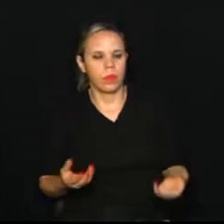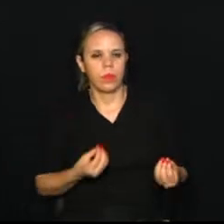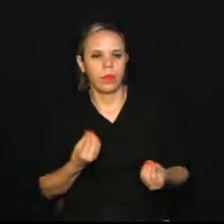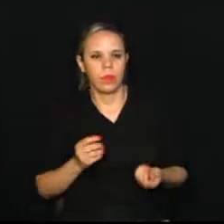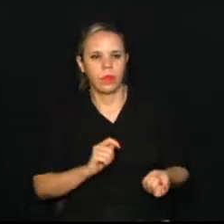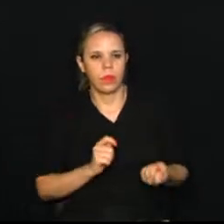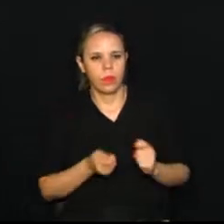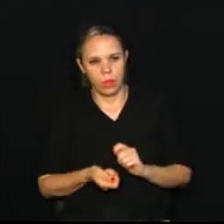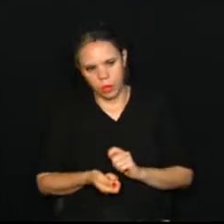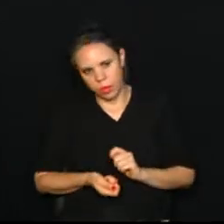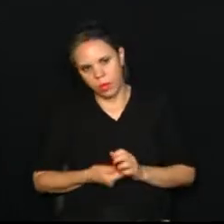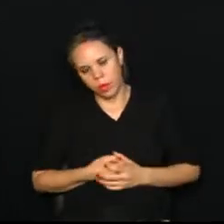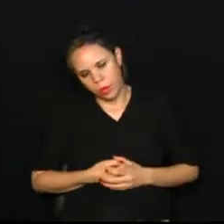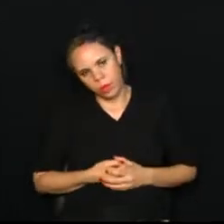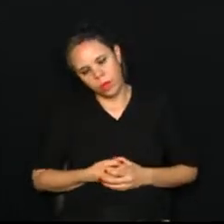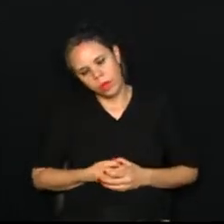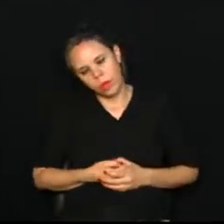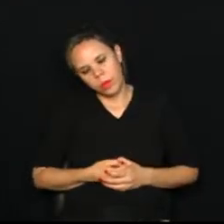de